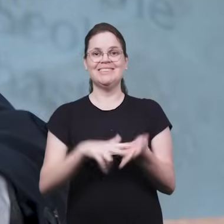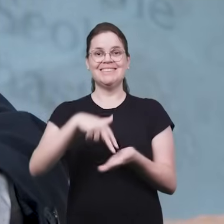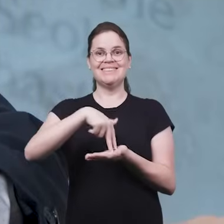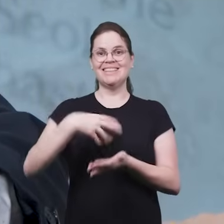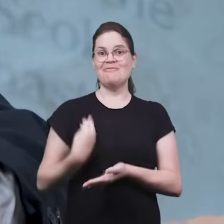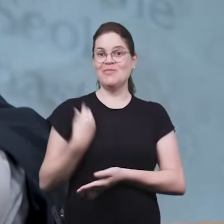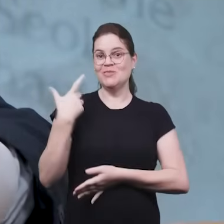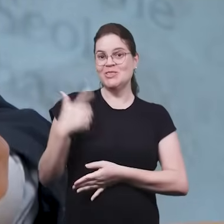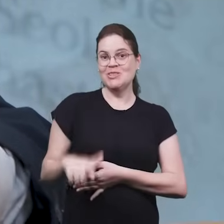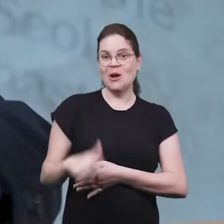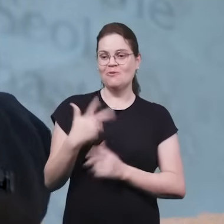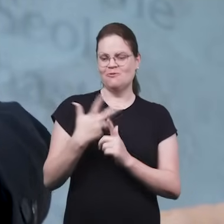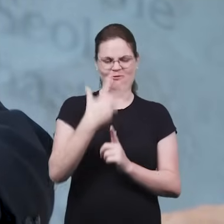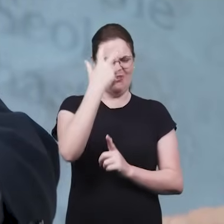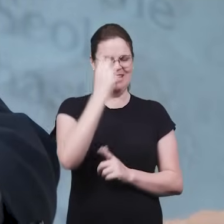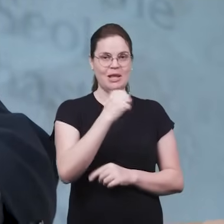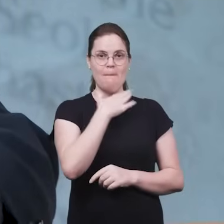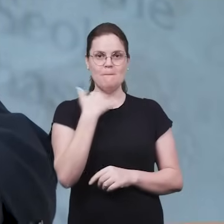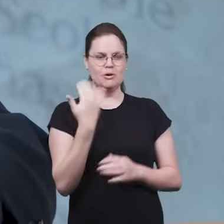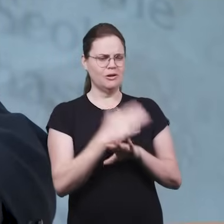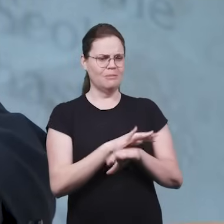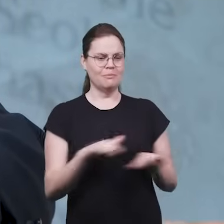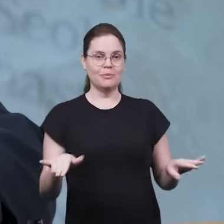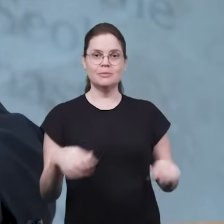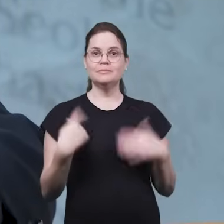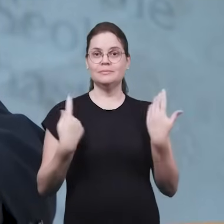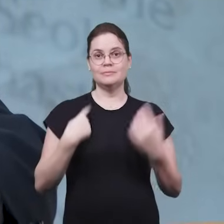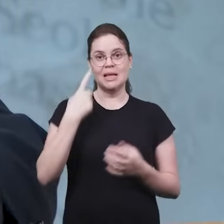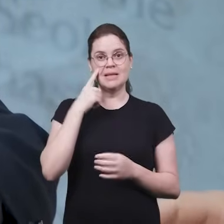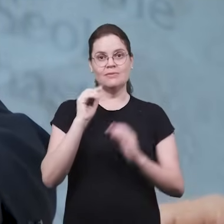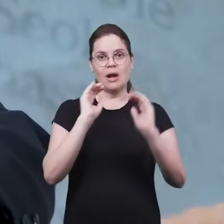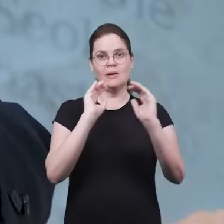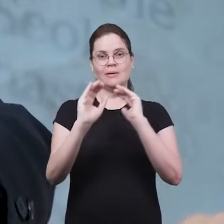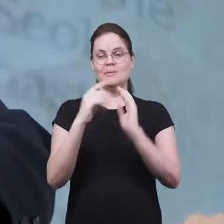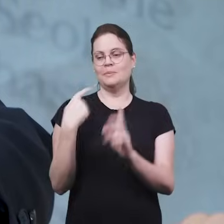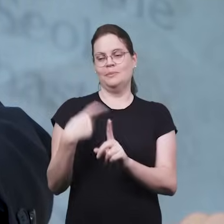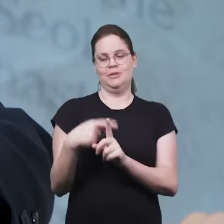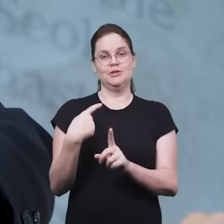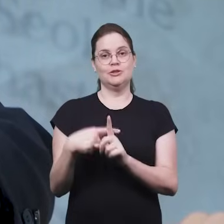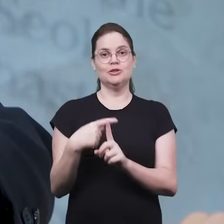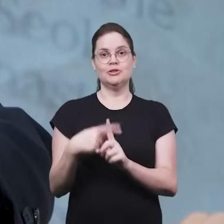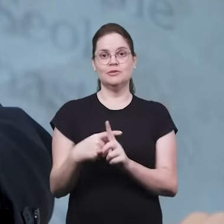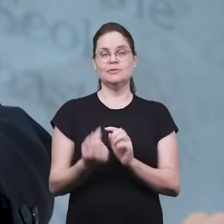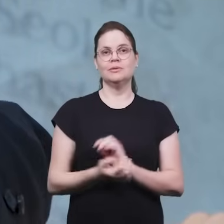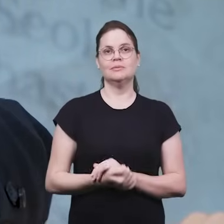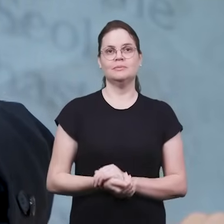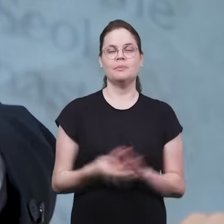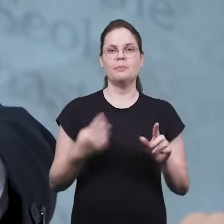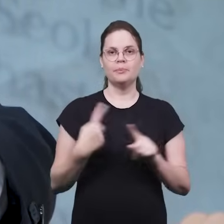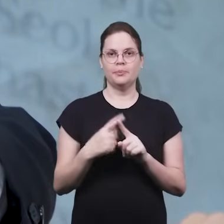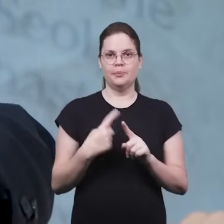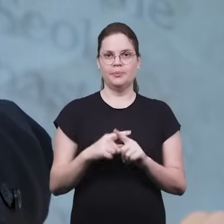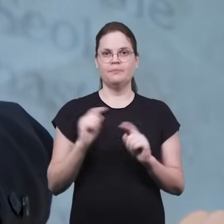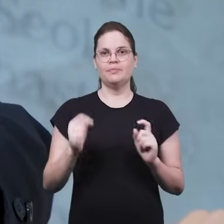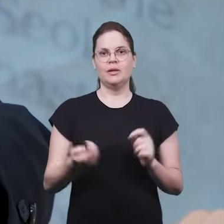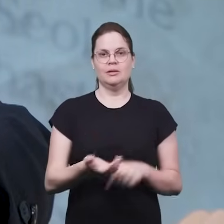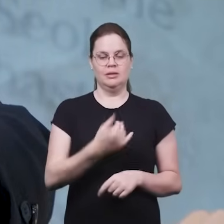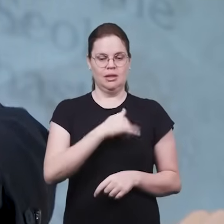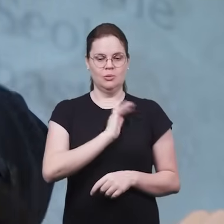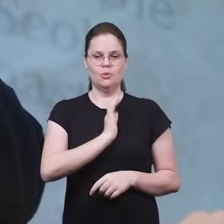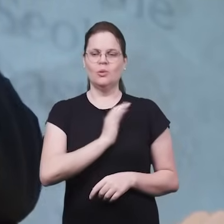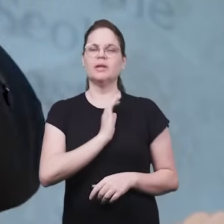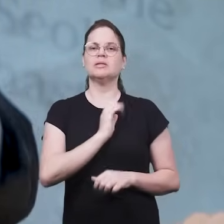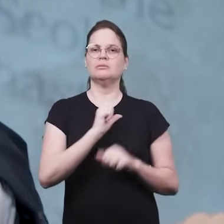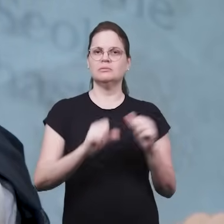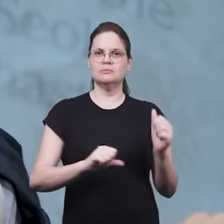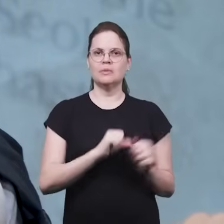Cristo ressuscitou. Aqui está a comunicação positiva moldando o coração, a mente